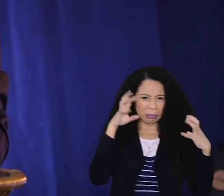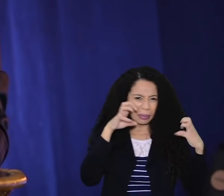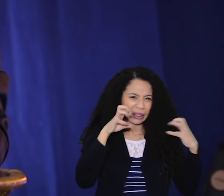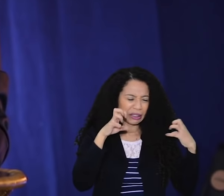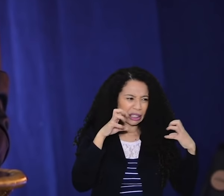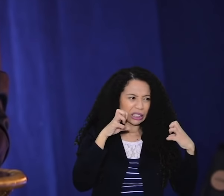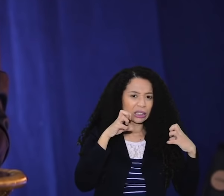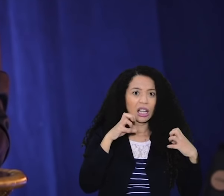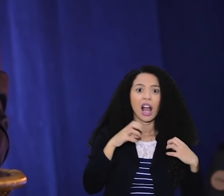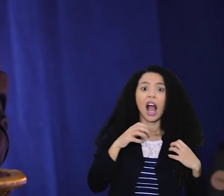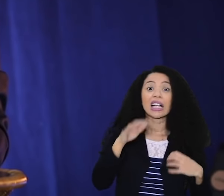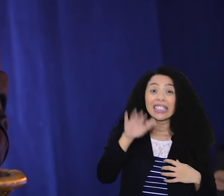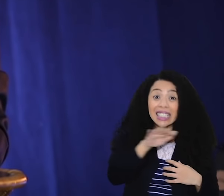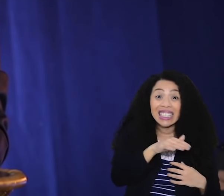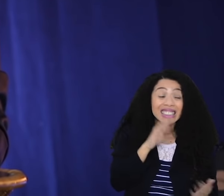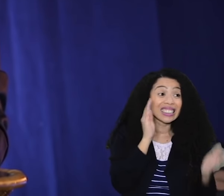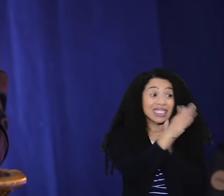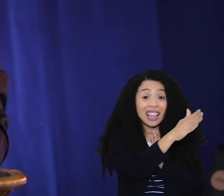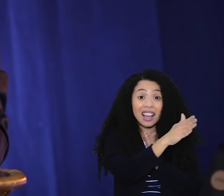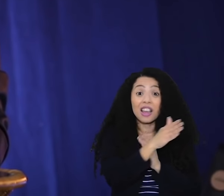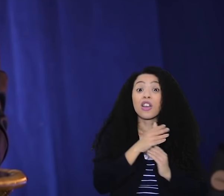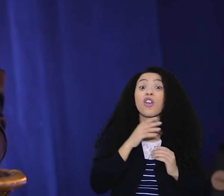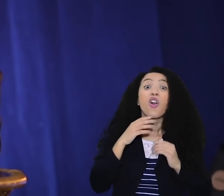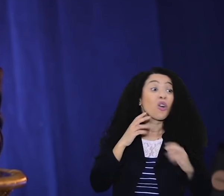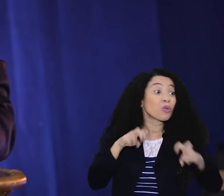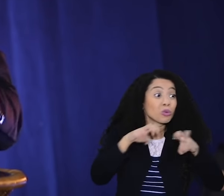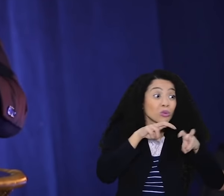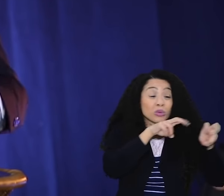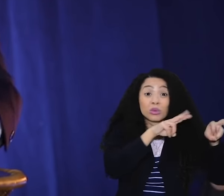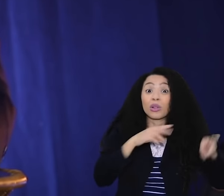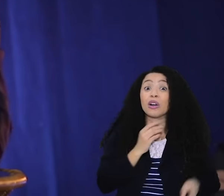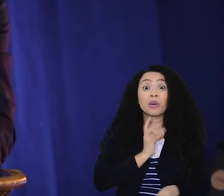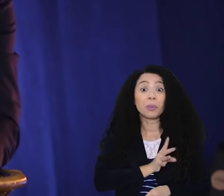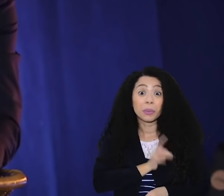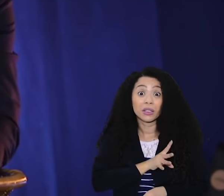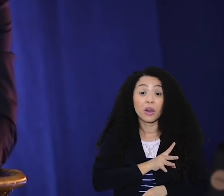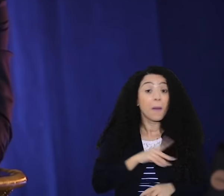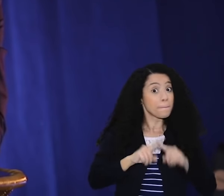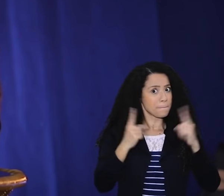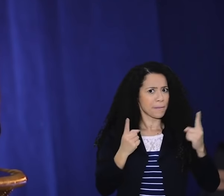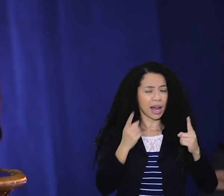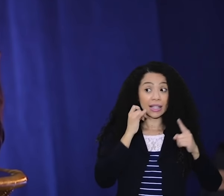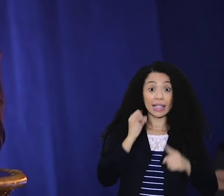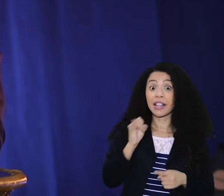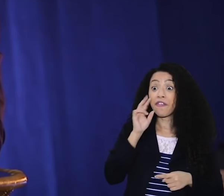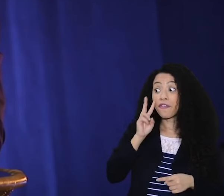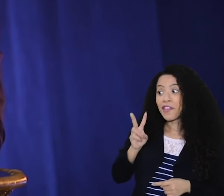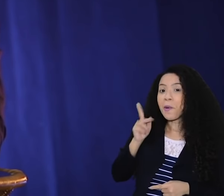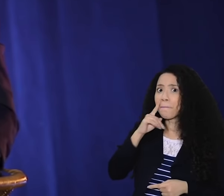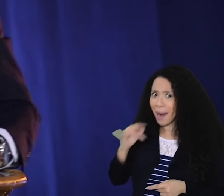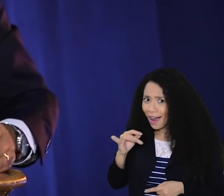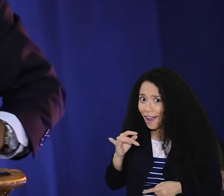incomodam, ele sai desesperado, com medo, correndo. Mas se por acaso, em algum momento, ele vê o pai dele por